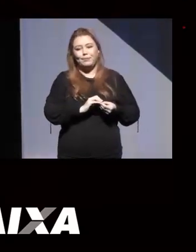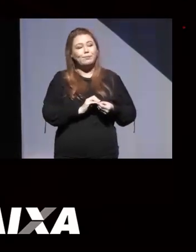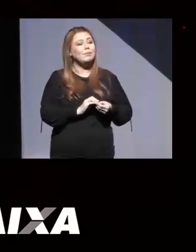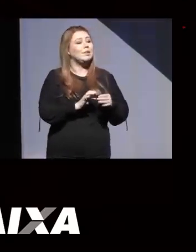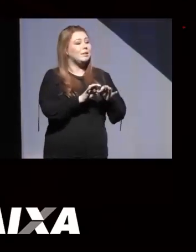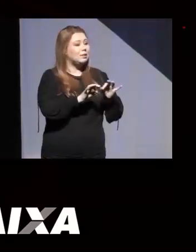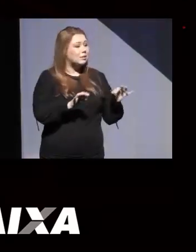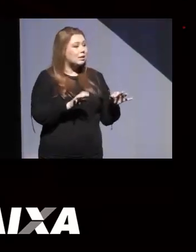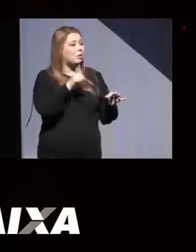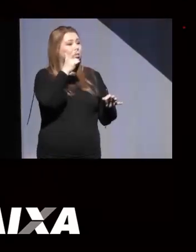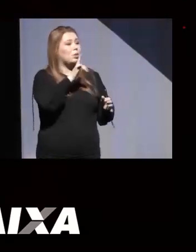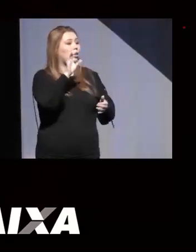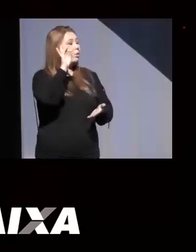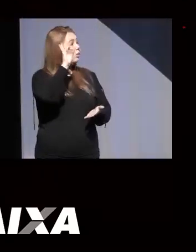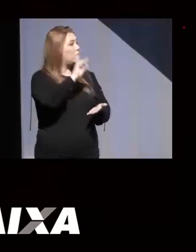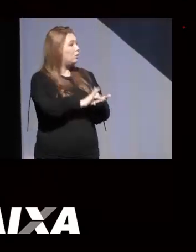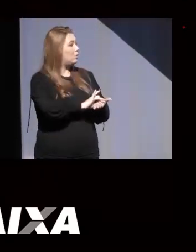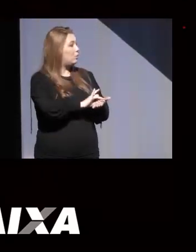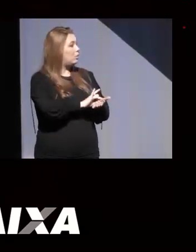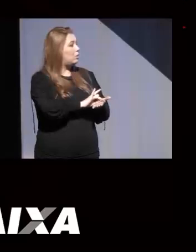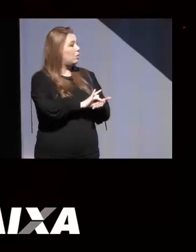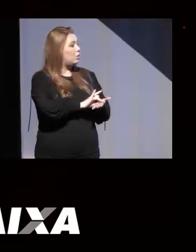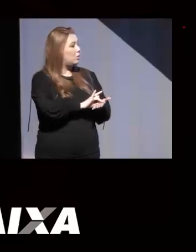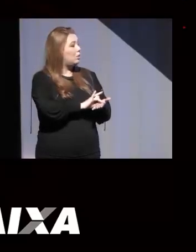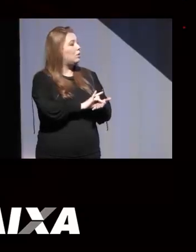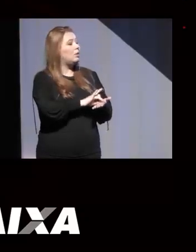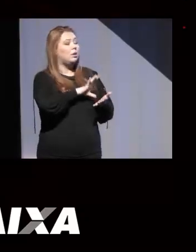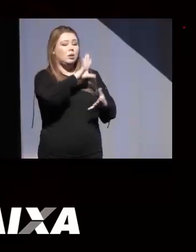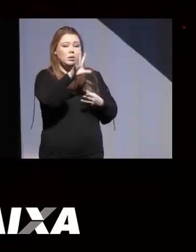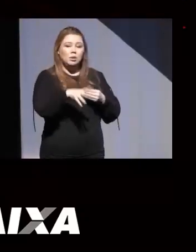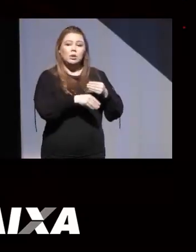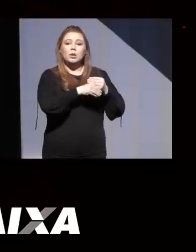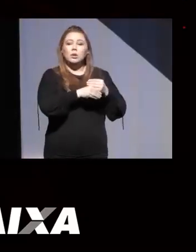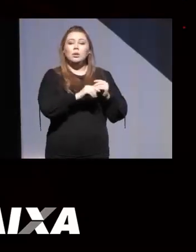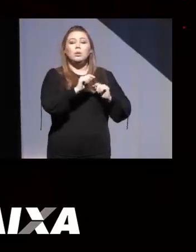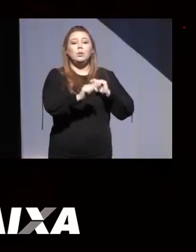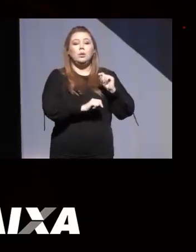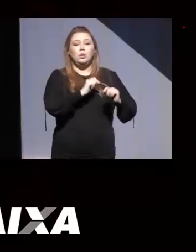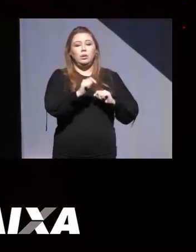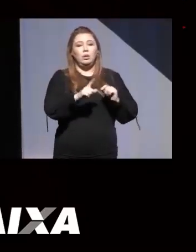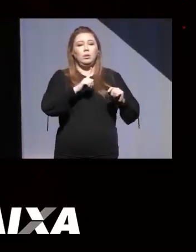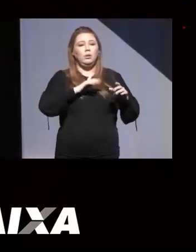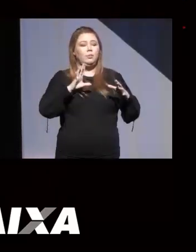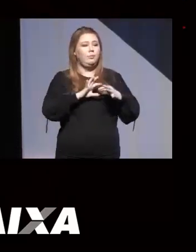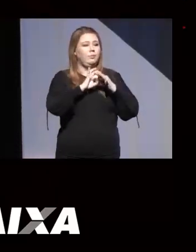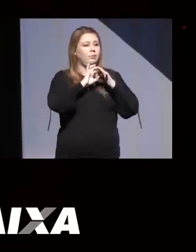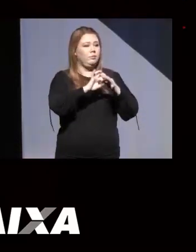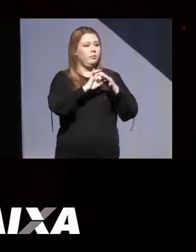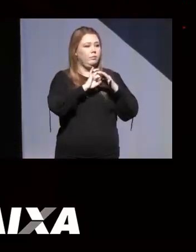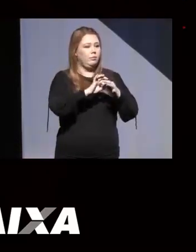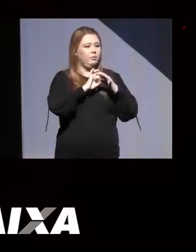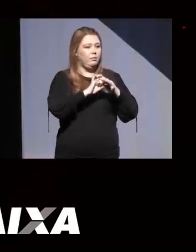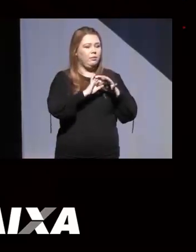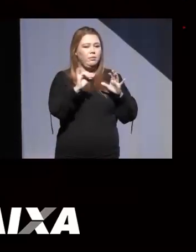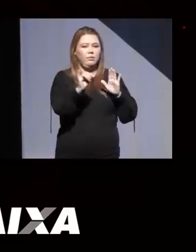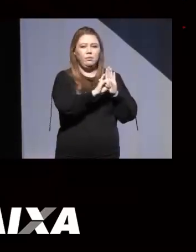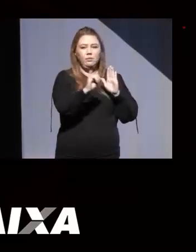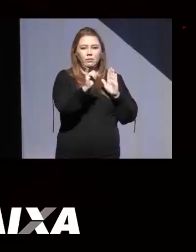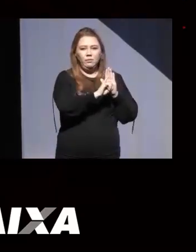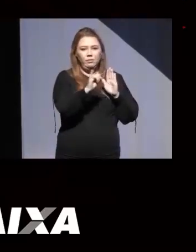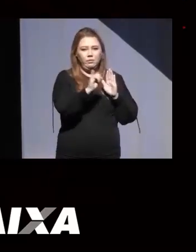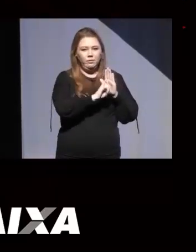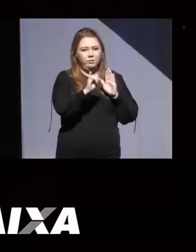se realiza, se incrementa através da unificação dos tributos